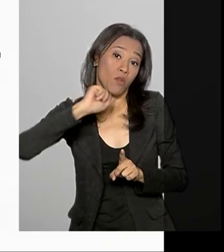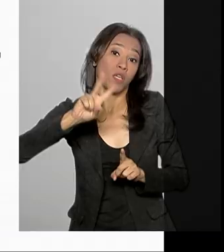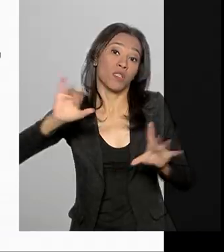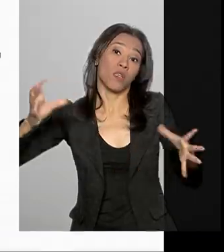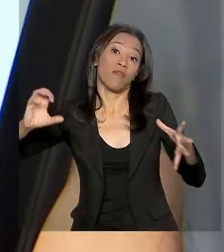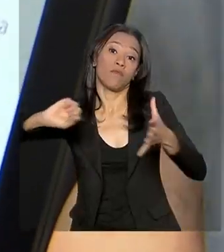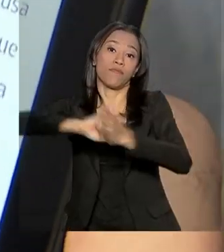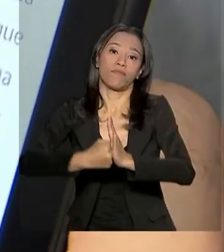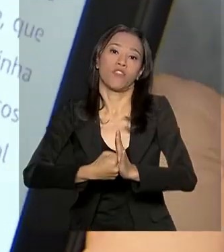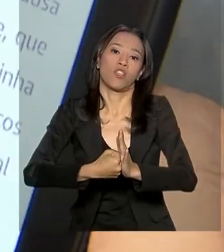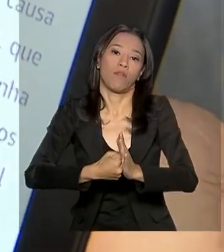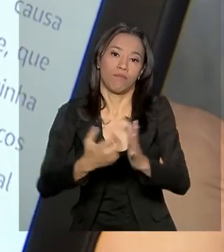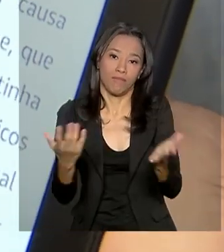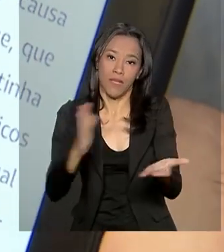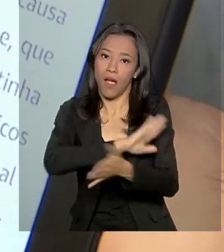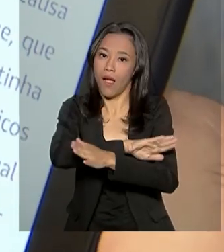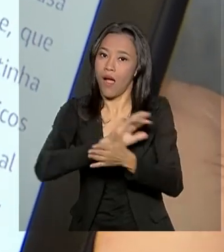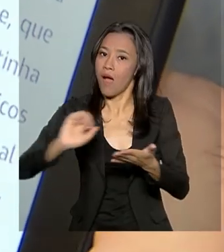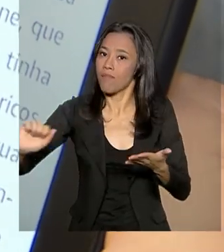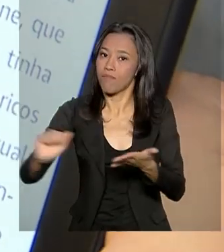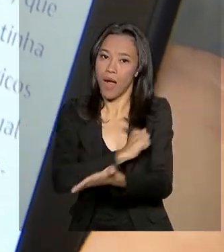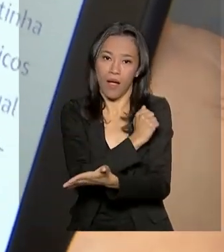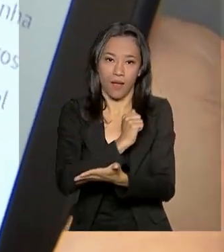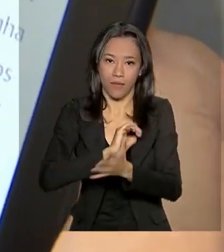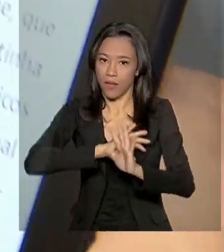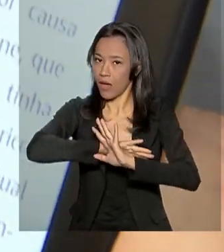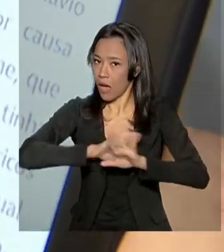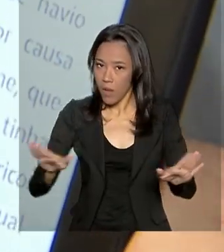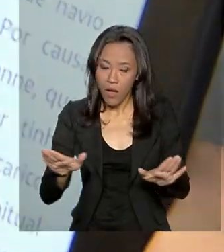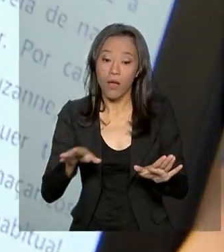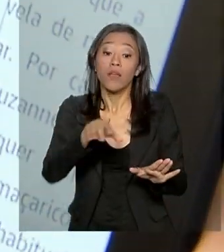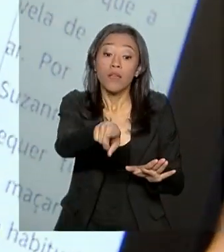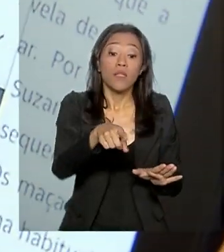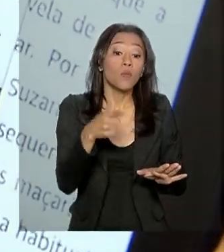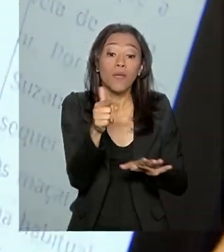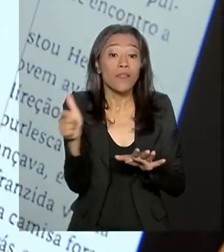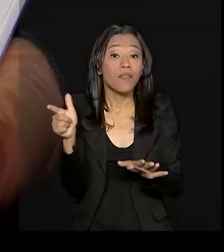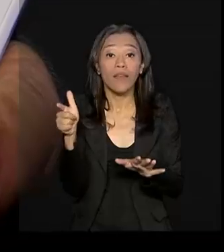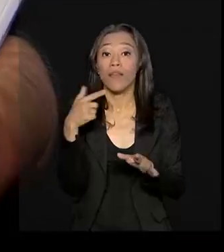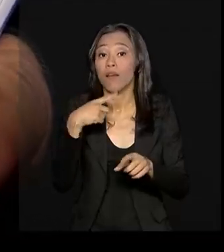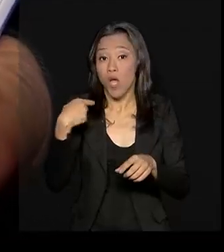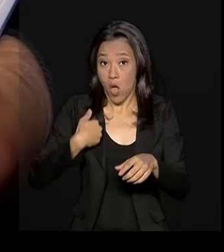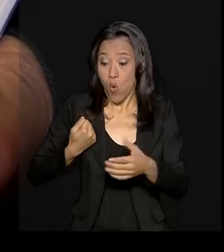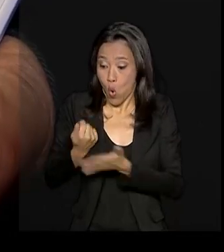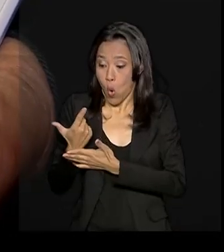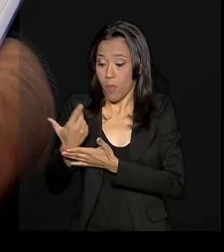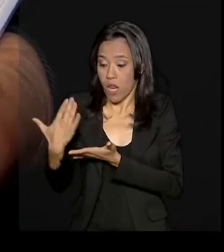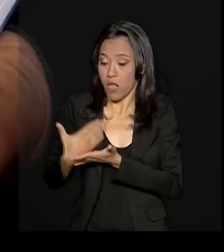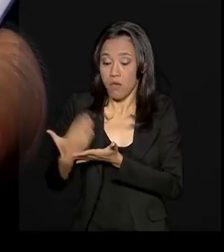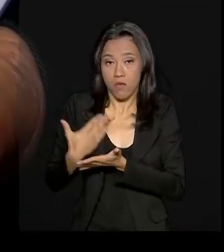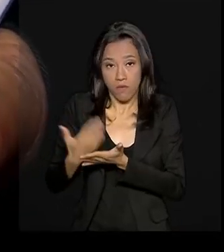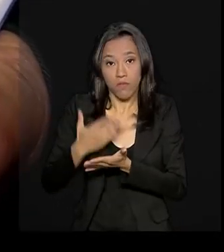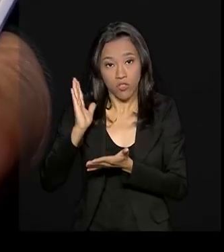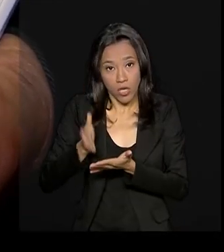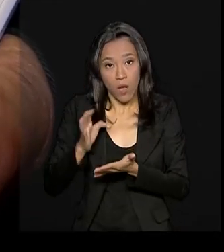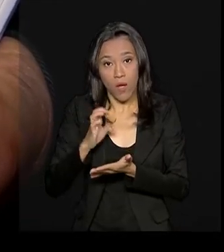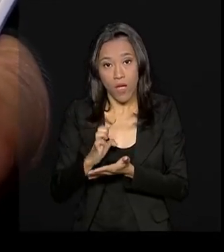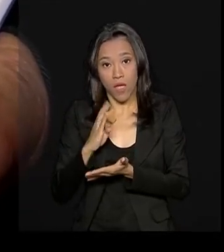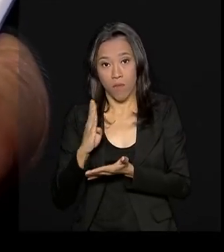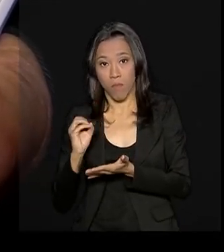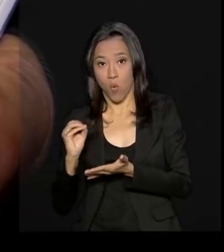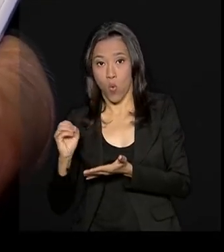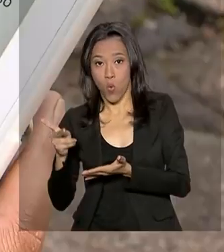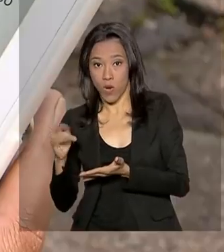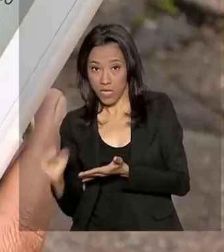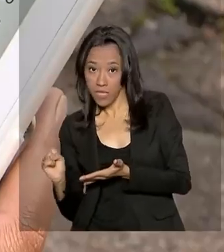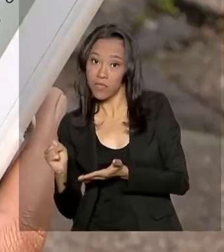fechado com isso eles também não terão mais acesso aos livros já comprados e vão receber o reembolso do valor pago por